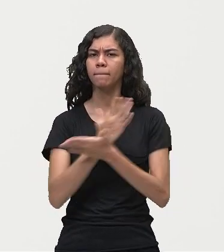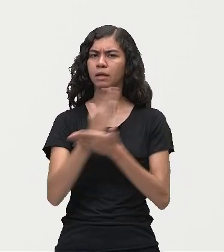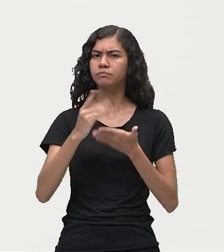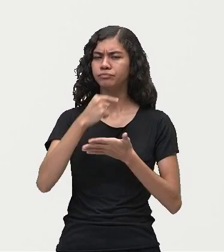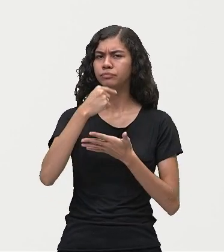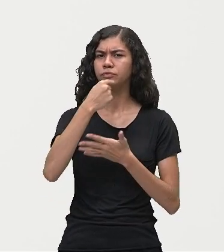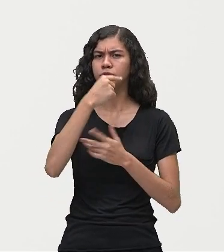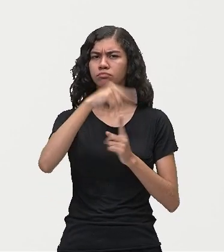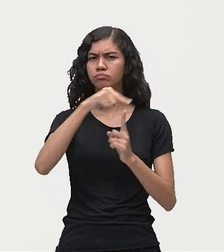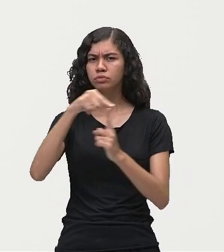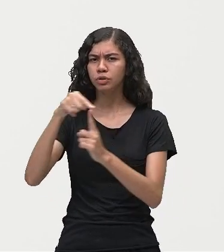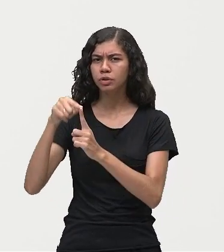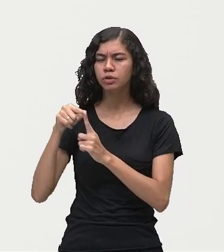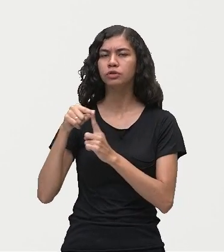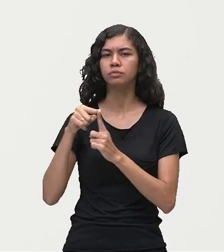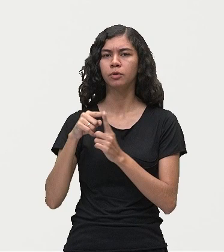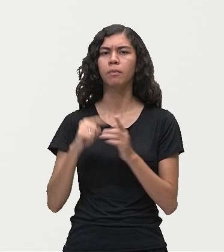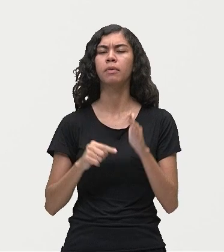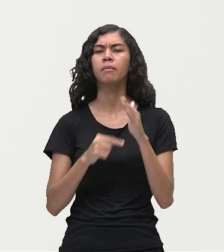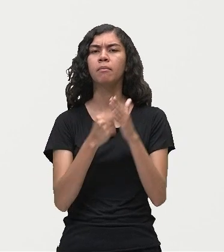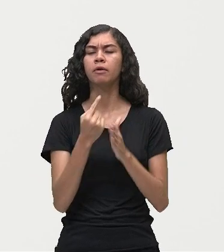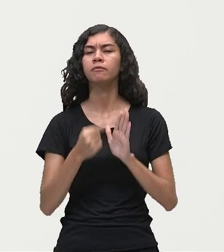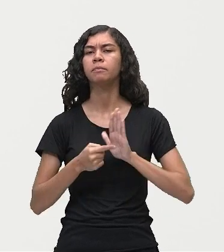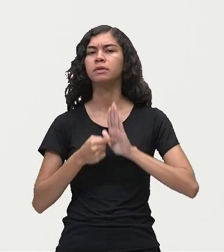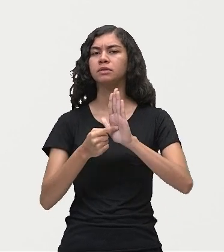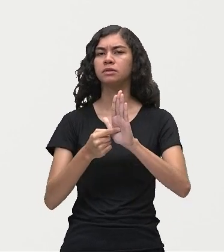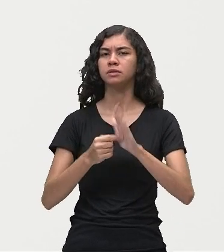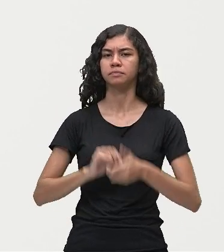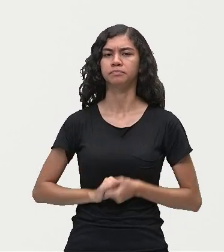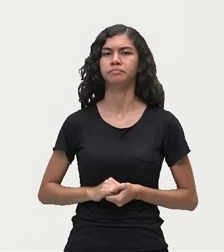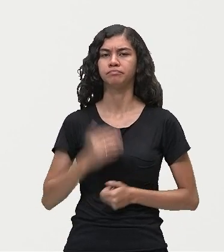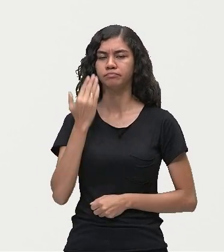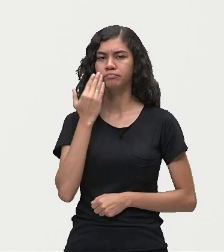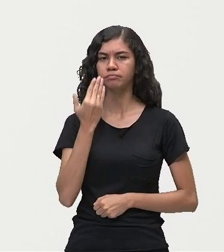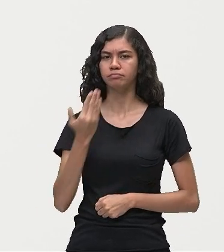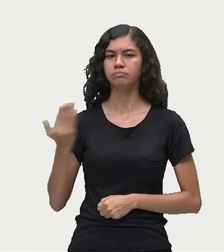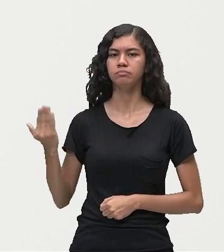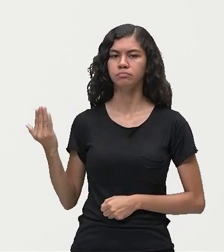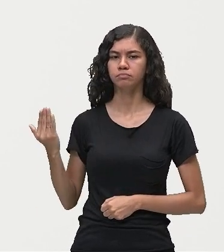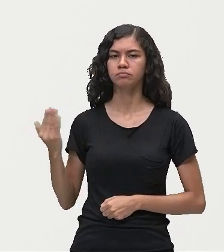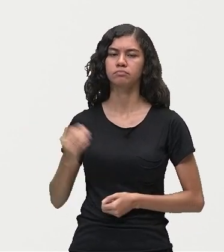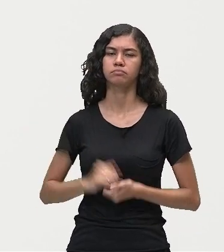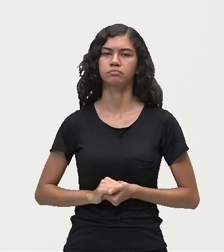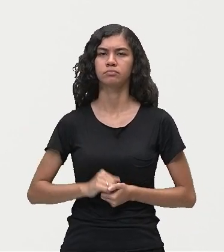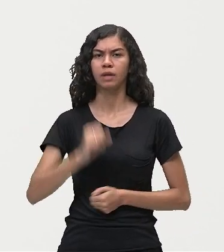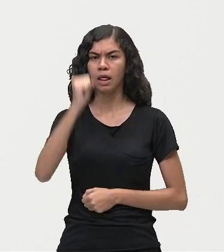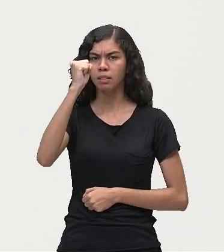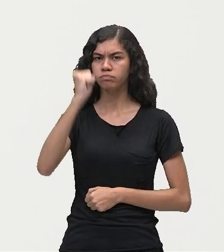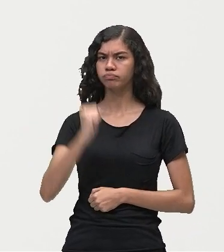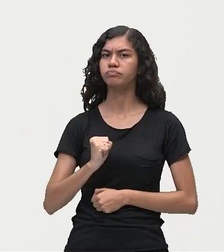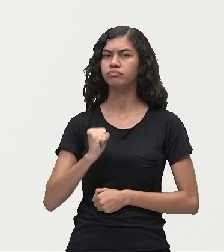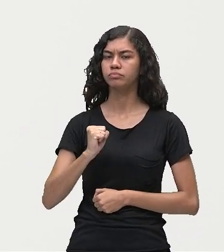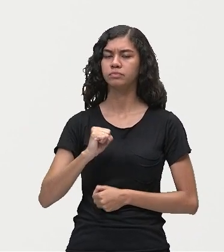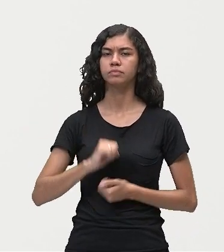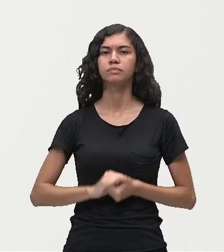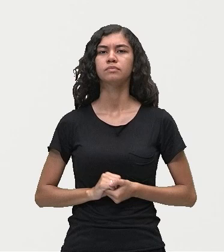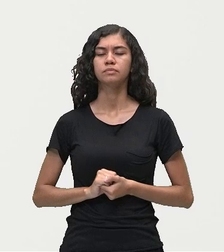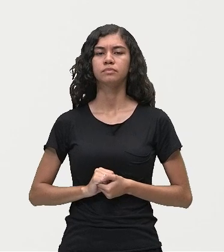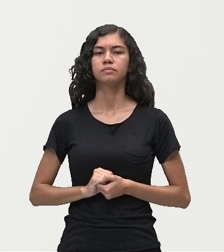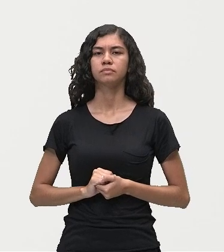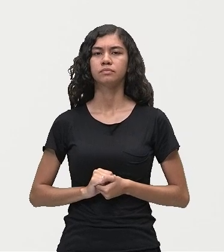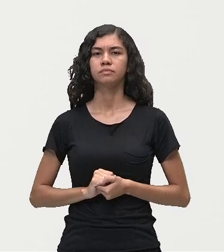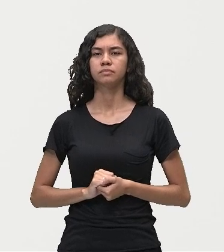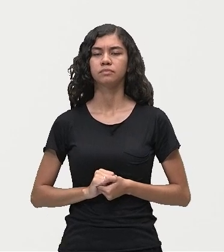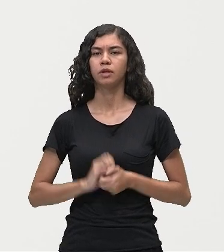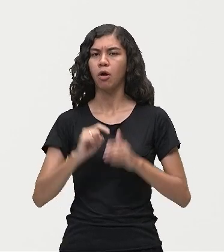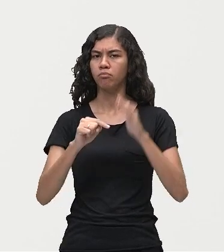máquinas simples. O primeiro que a gente vai ver é alavancas, tá? Então, aí a gente é o